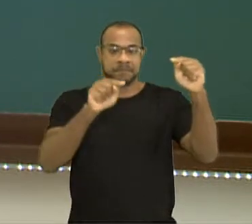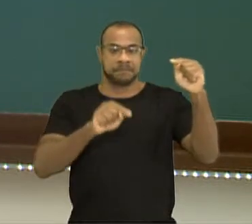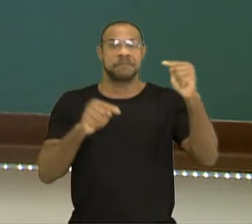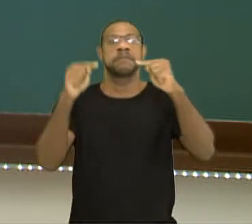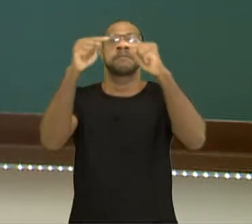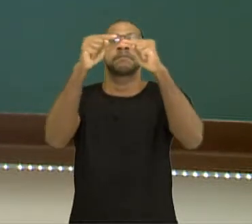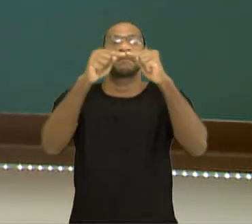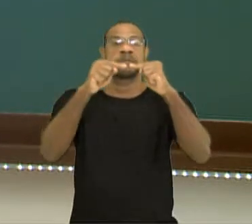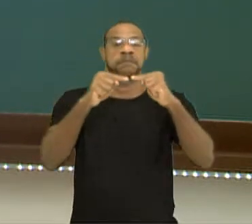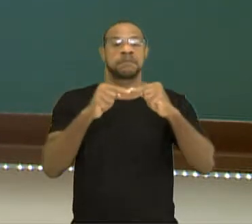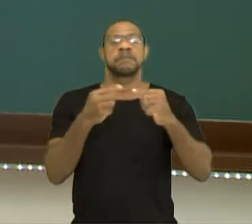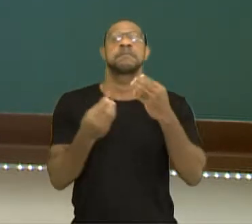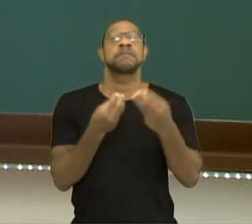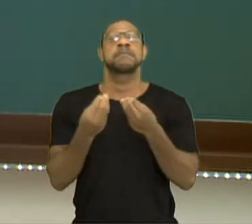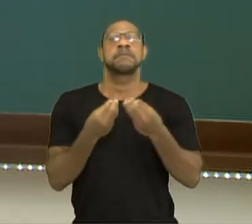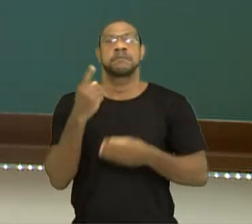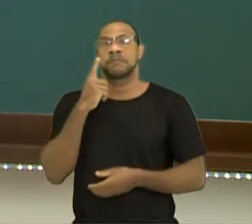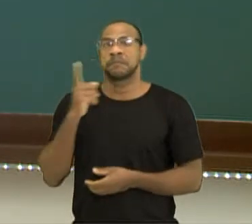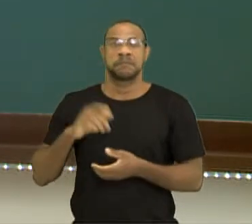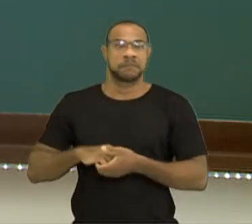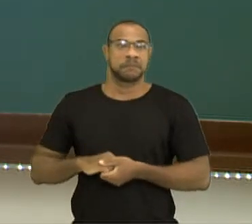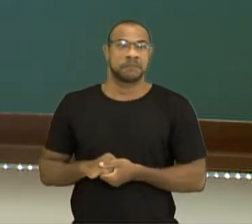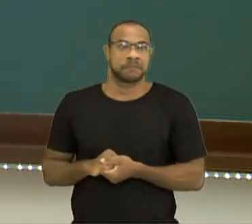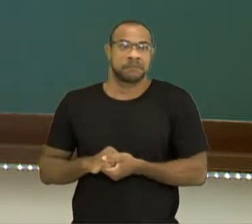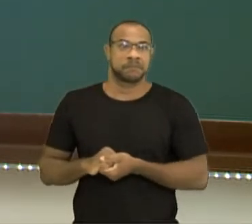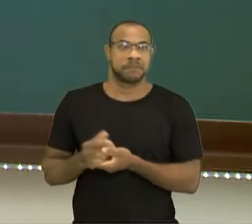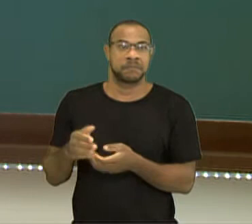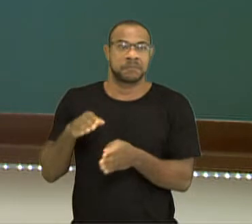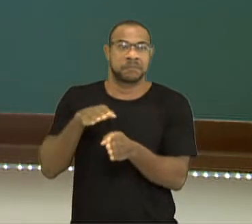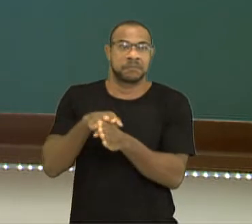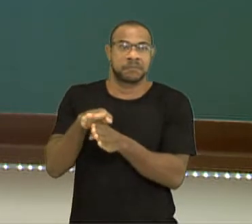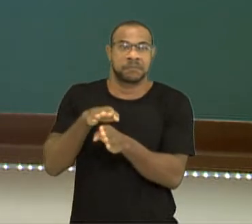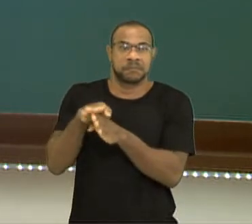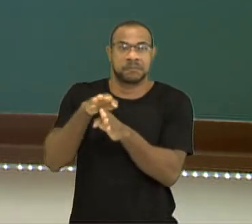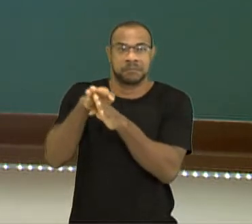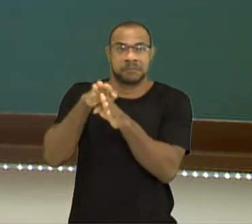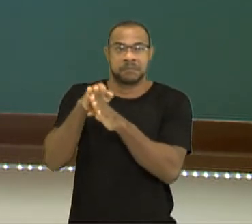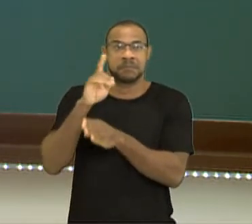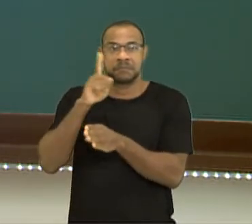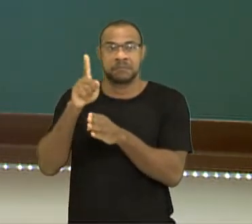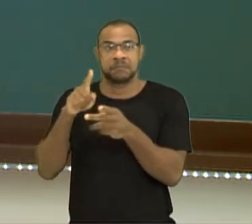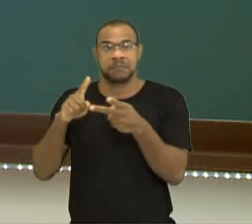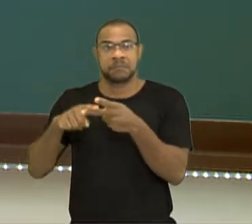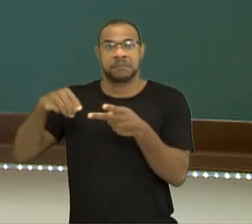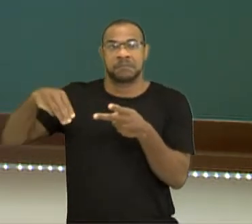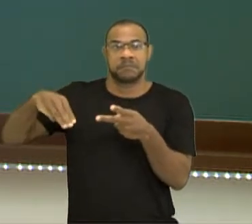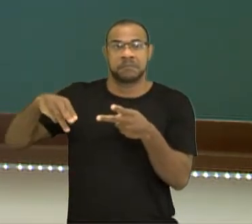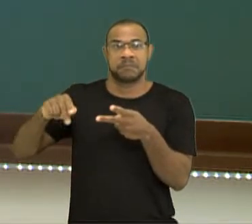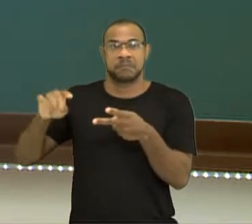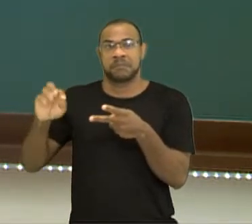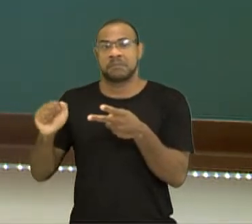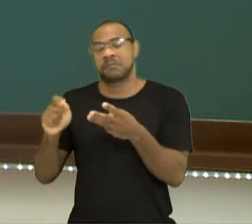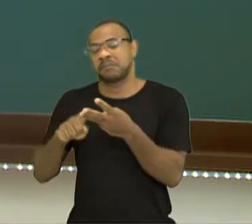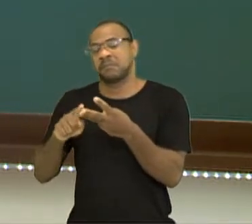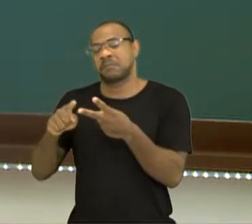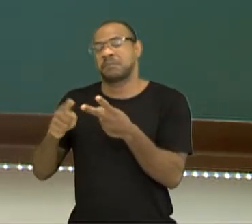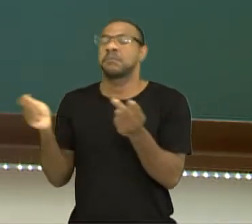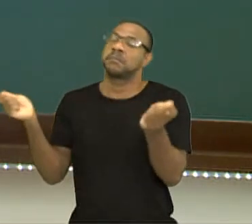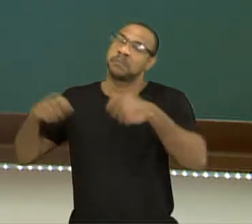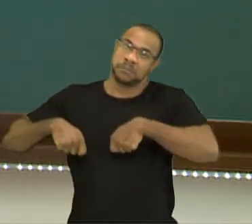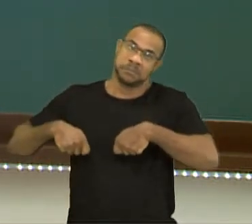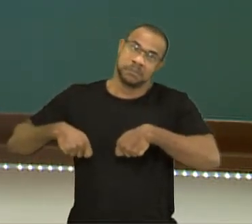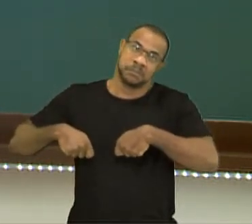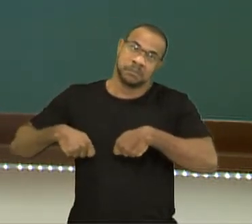vai expressar uma crítica, talvez, sobre alguma coisa, e o must have, uma possibilidade no